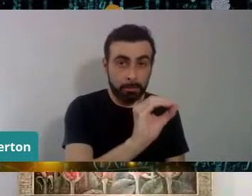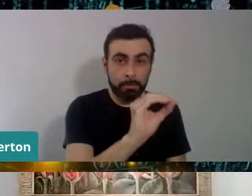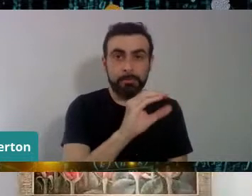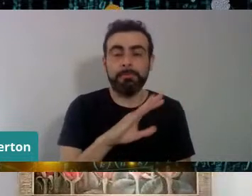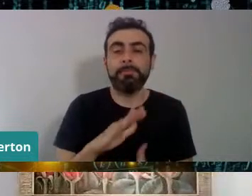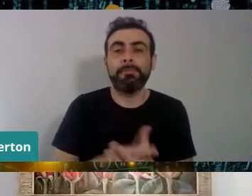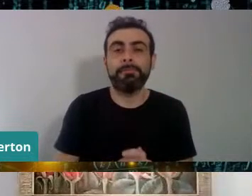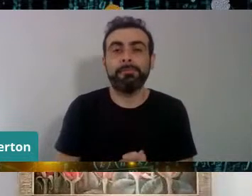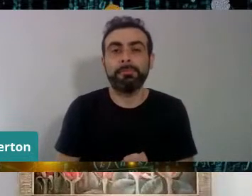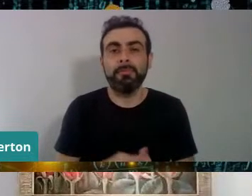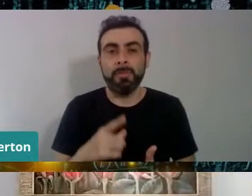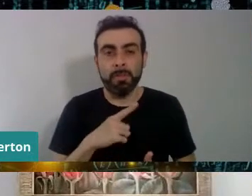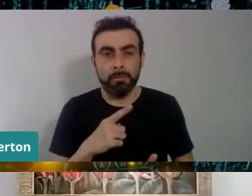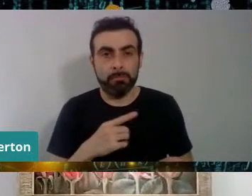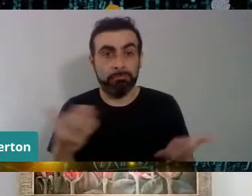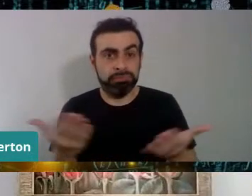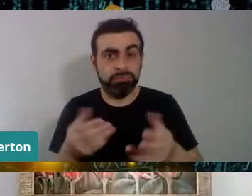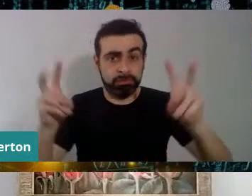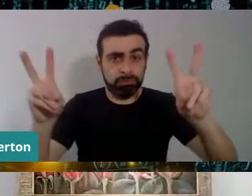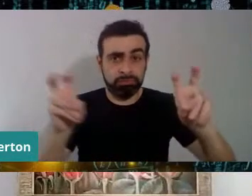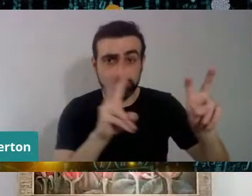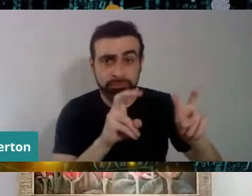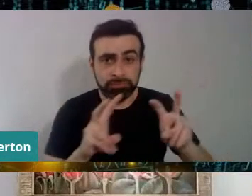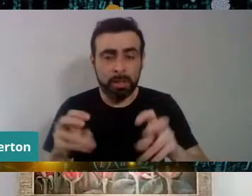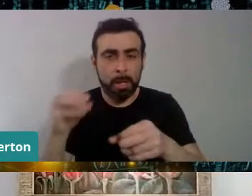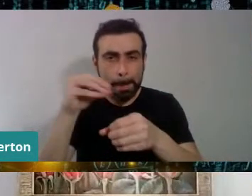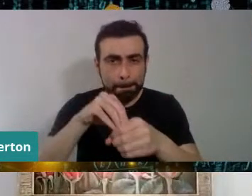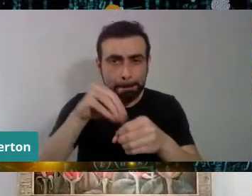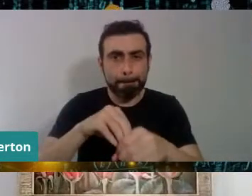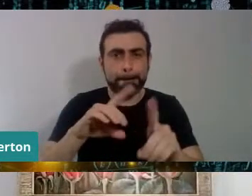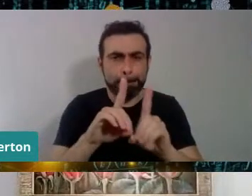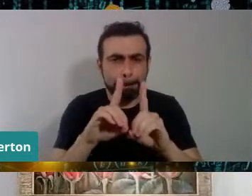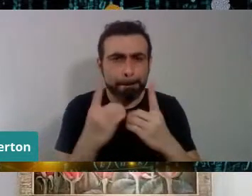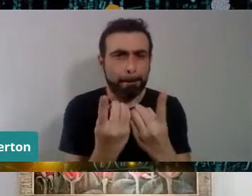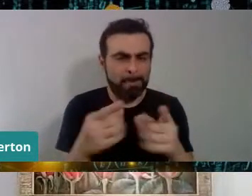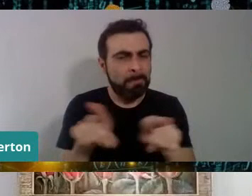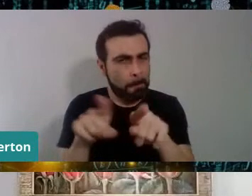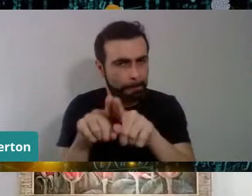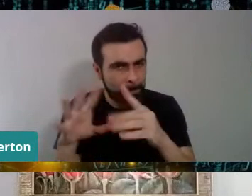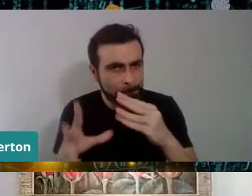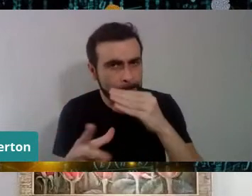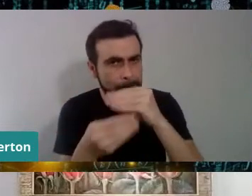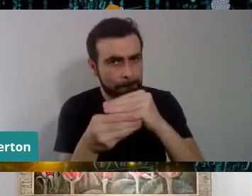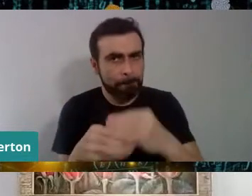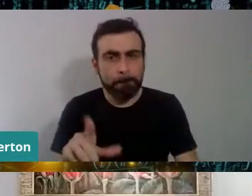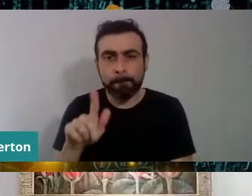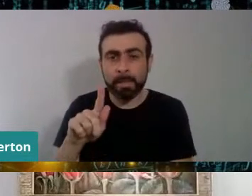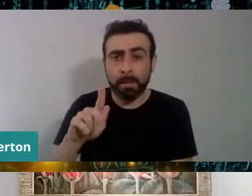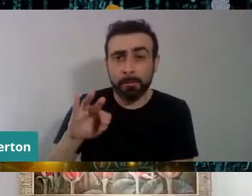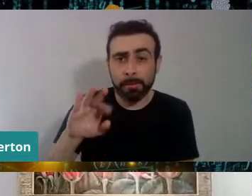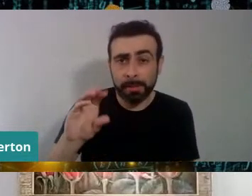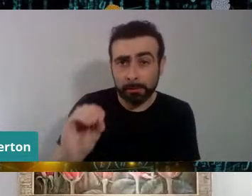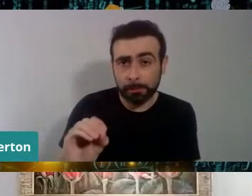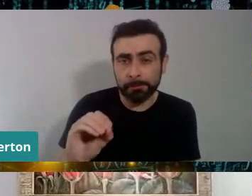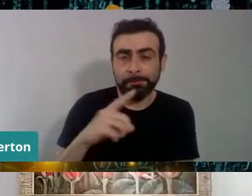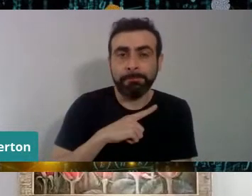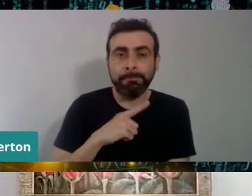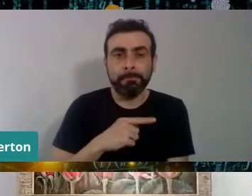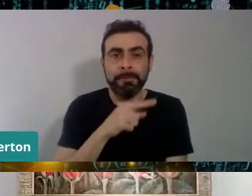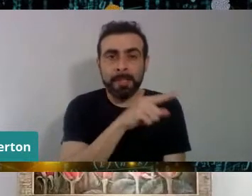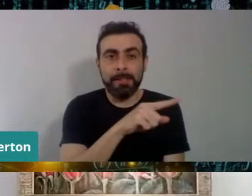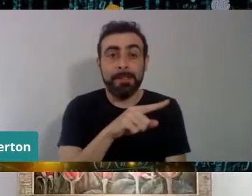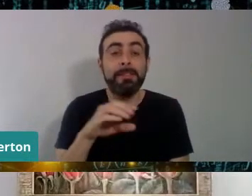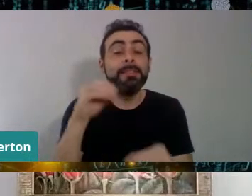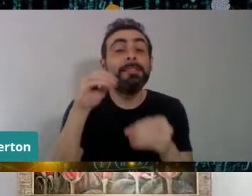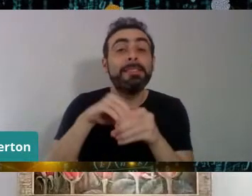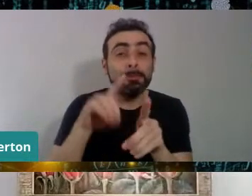estávamos comentando aqui sobre os assuntos do departamento, Guido. O Guido também deve ter alguma coisa para contar para a gente da época do departamento de